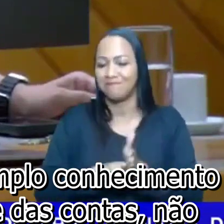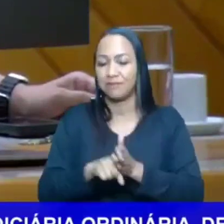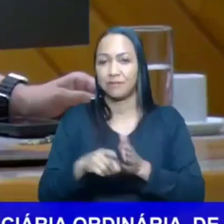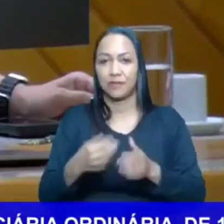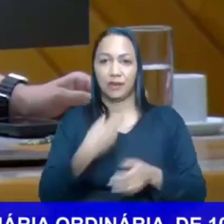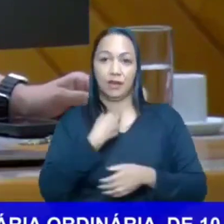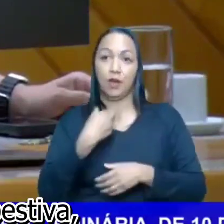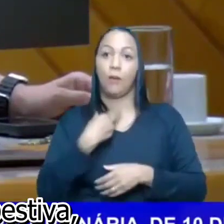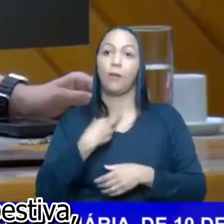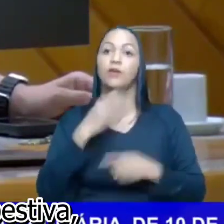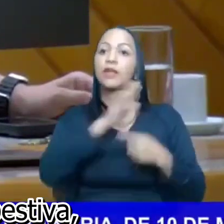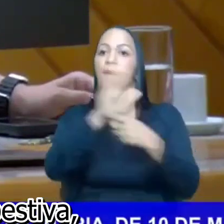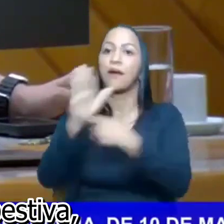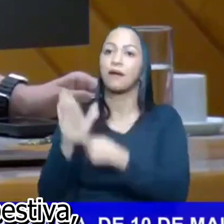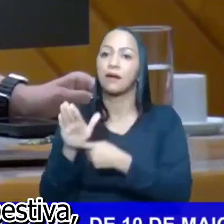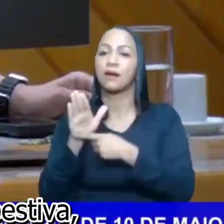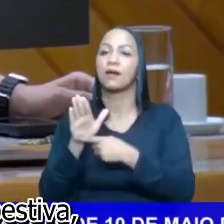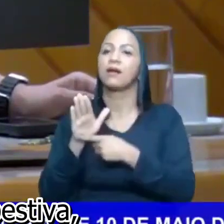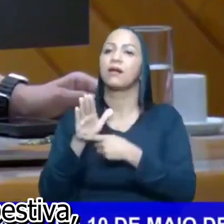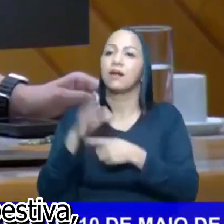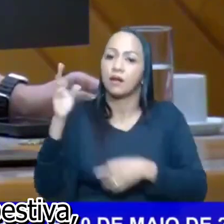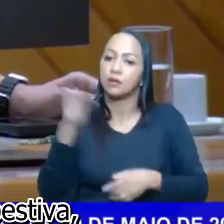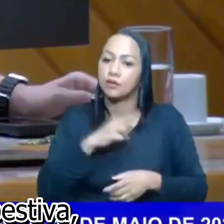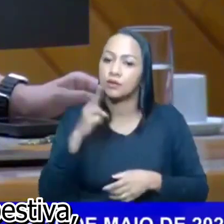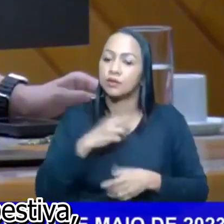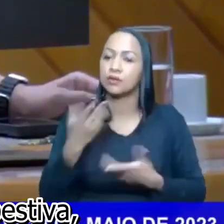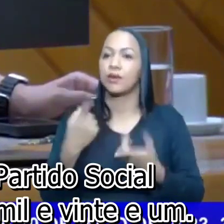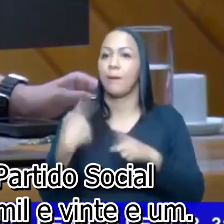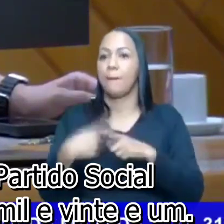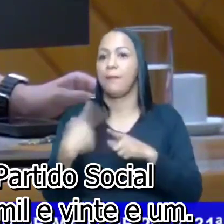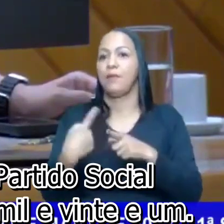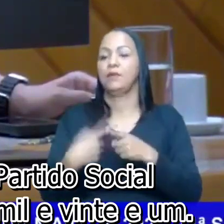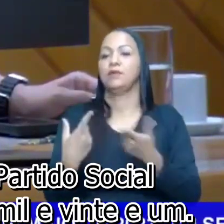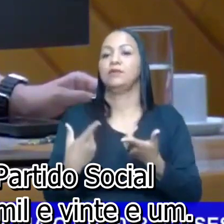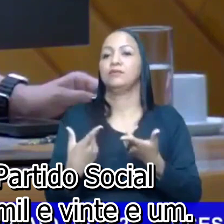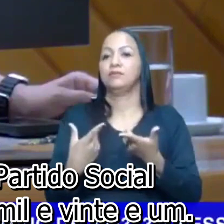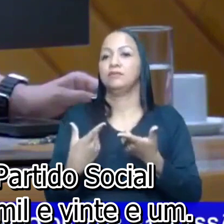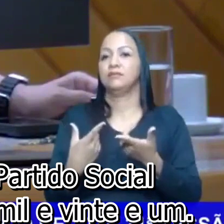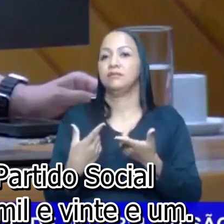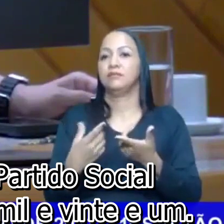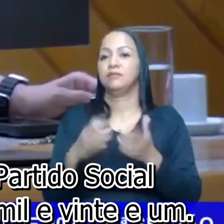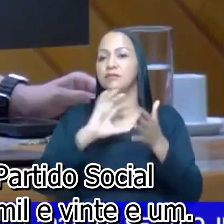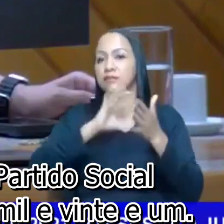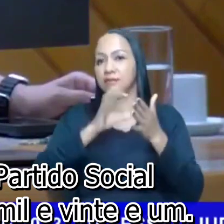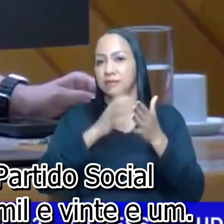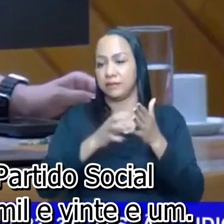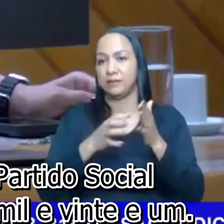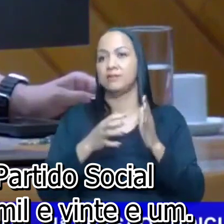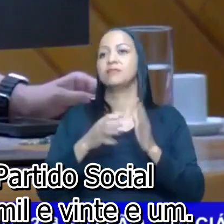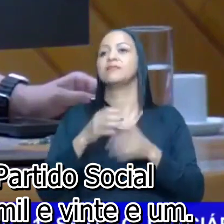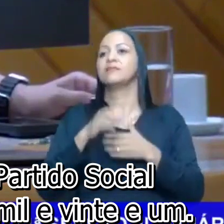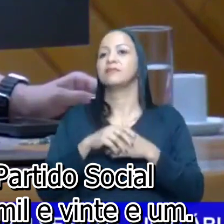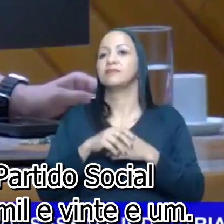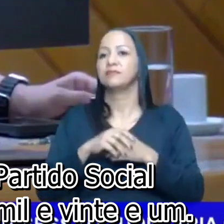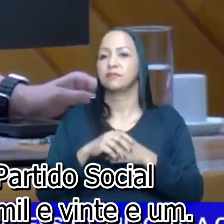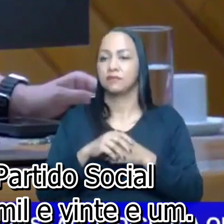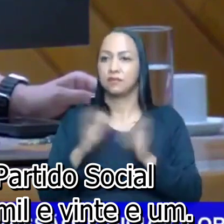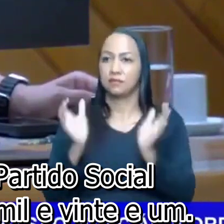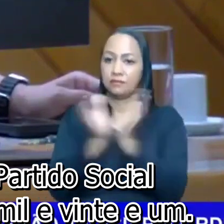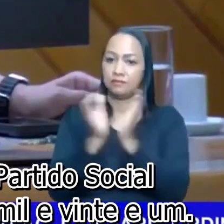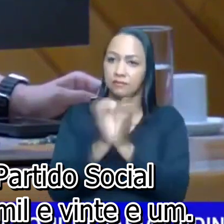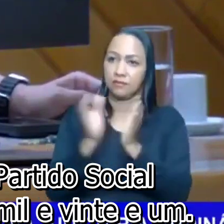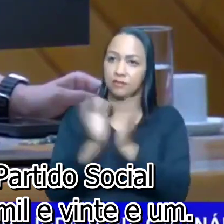não puderam ser emitidos de maneira tempestiva, em razão da fusão do Partido Democratas com o Partido Social Liberal, para formar a